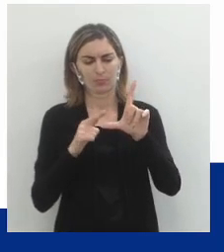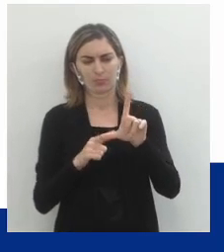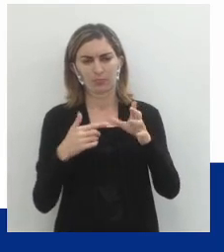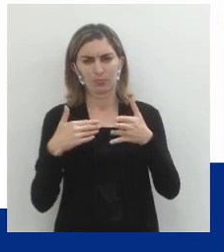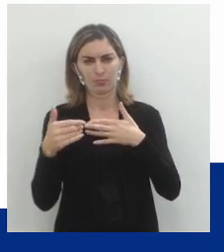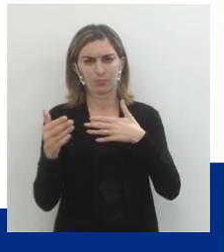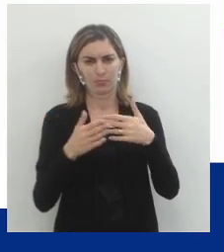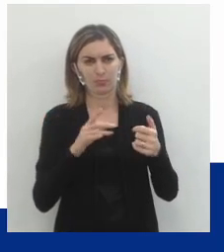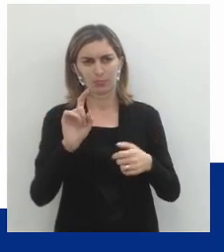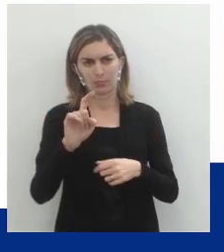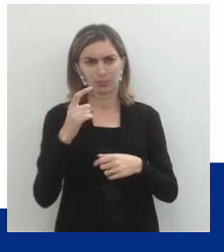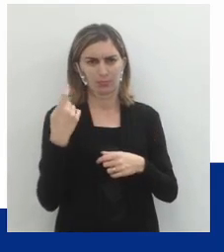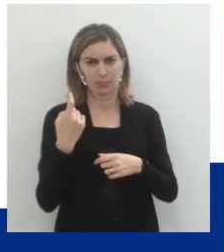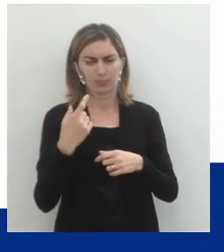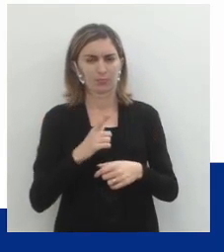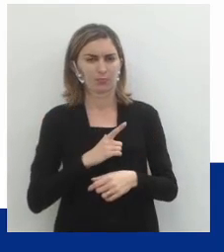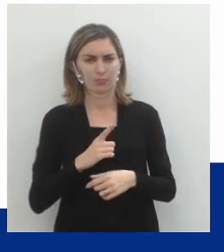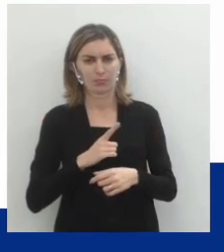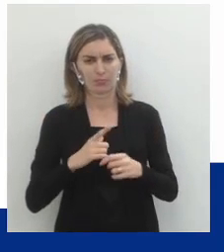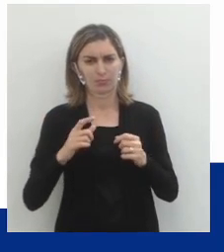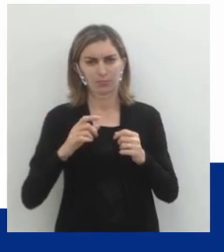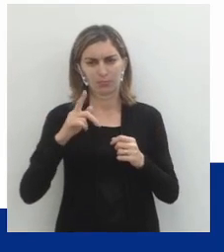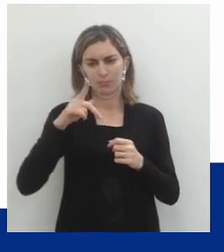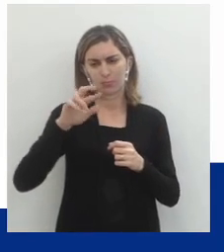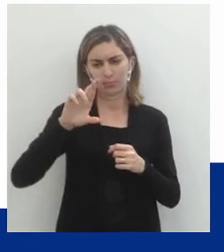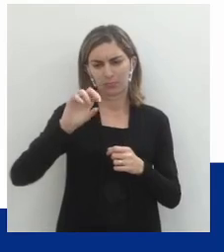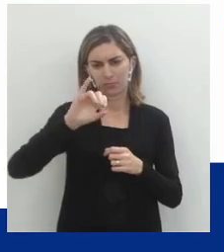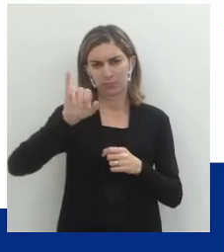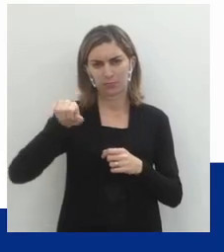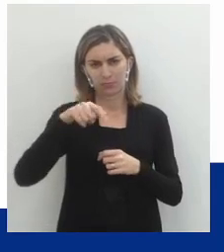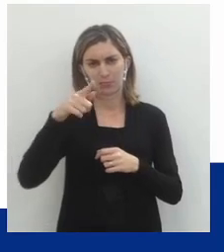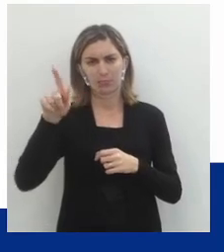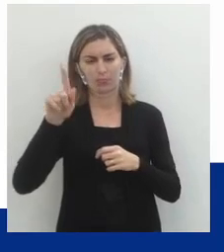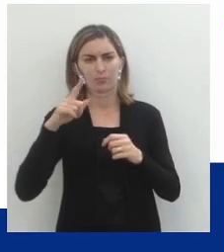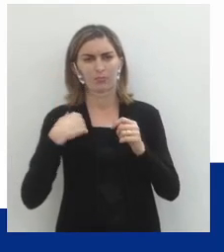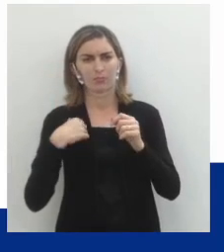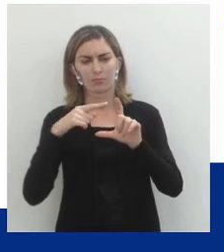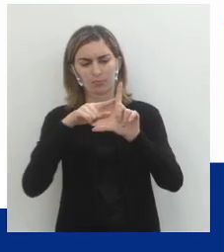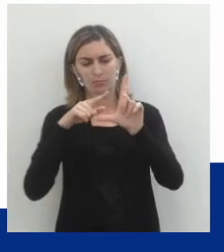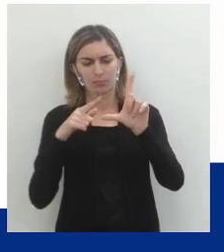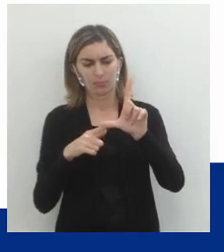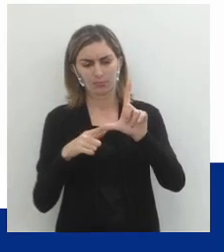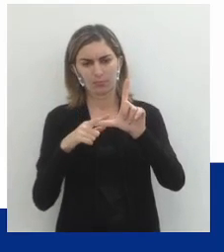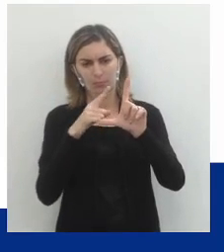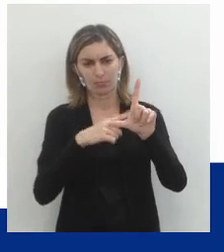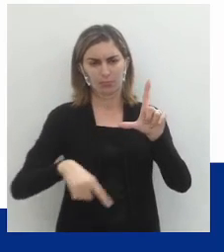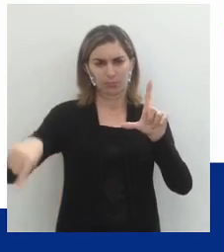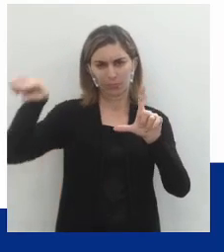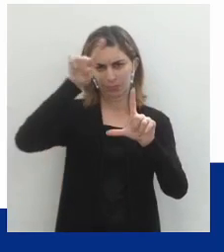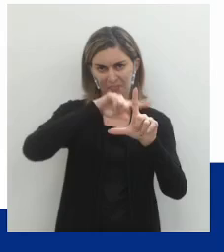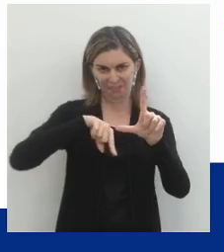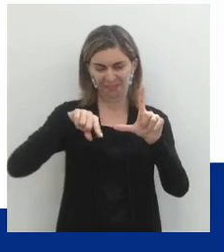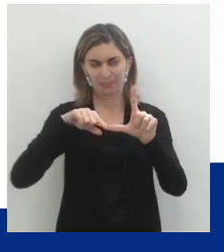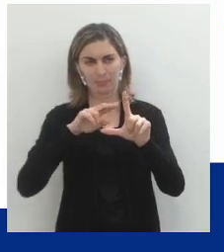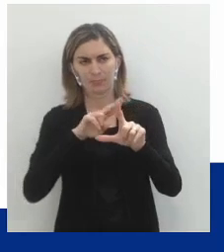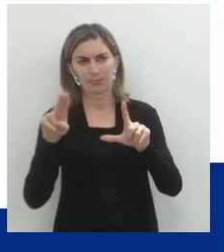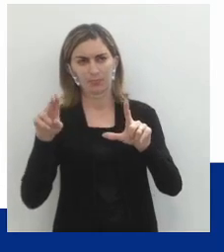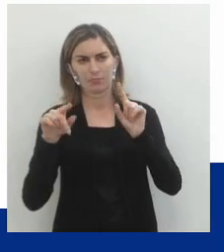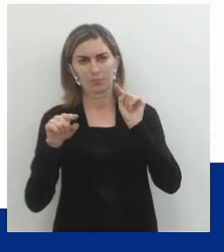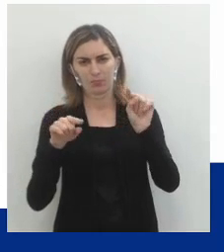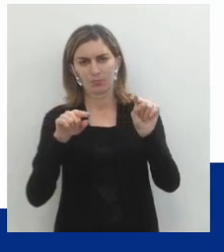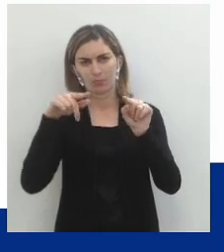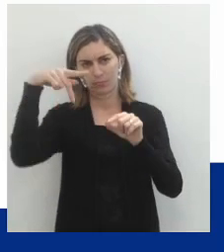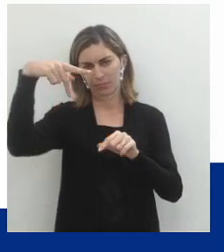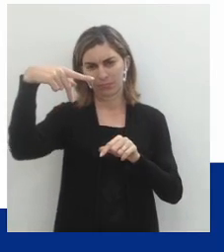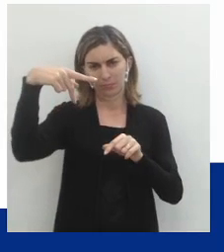x, eu vou ter uma projeção deste ângulo lá na circunferência trigonométrica, ao qual eu vou chamar aqui de ponto